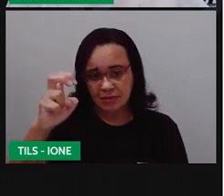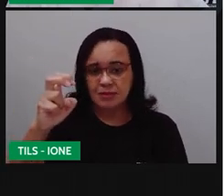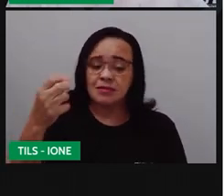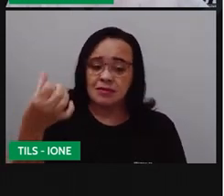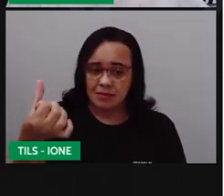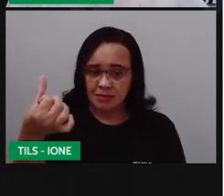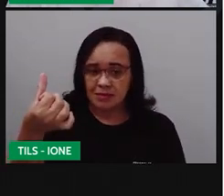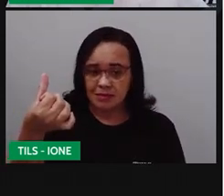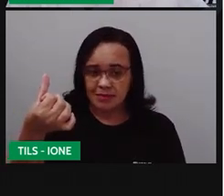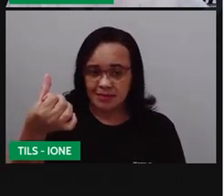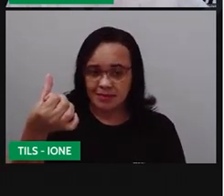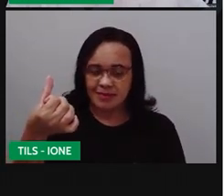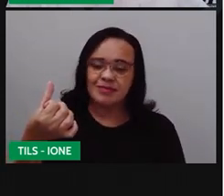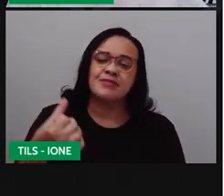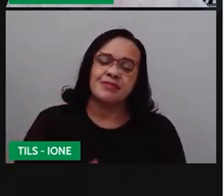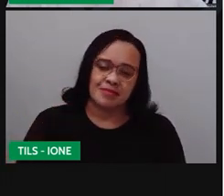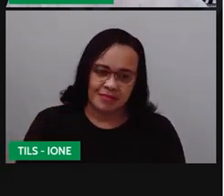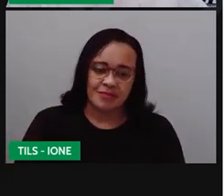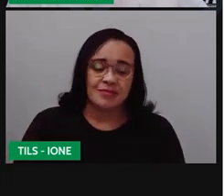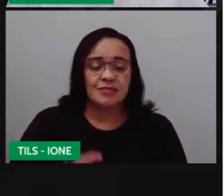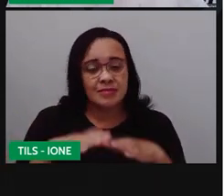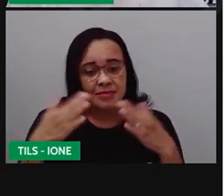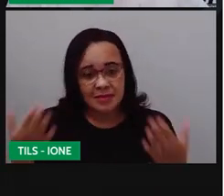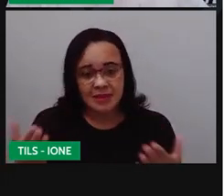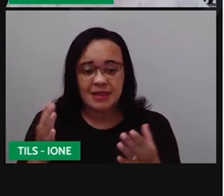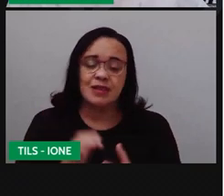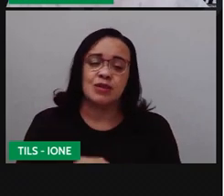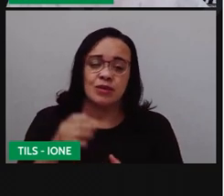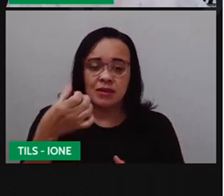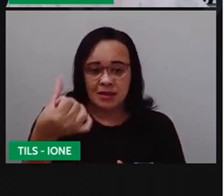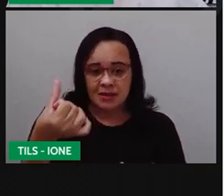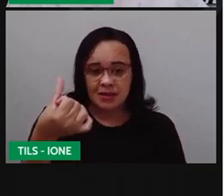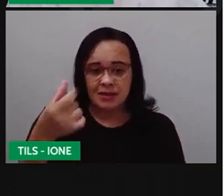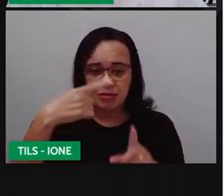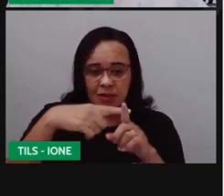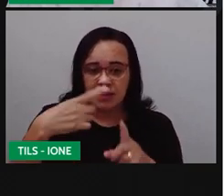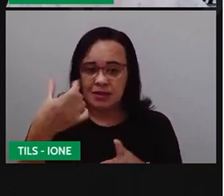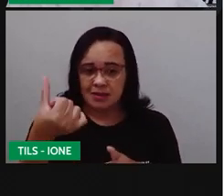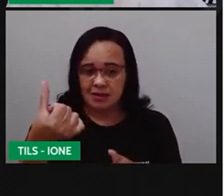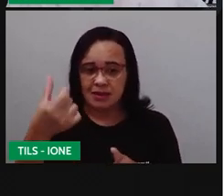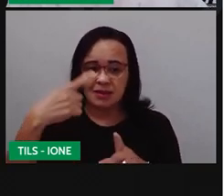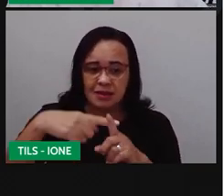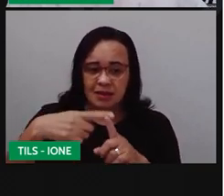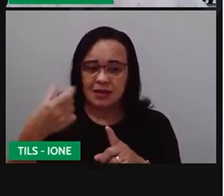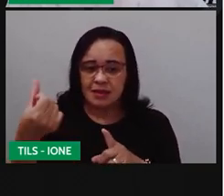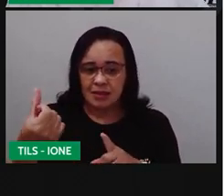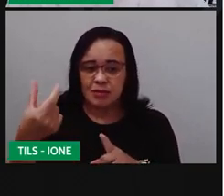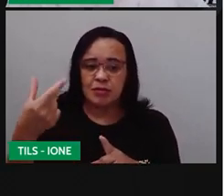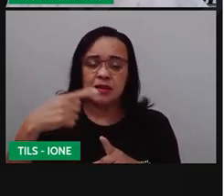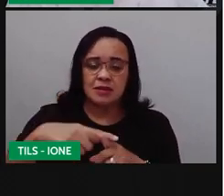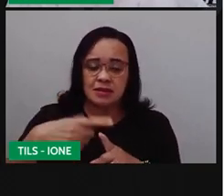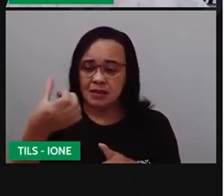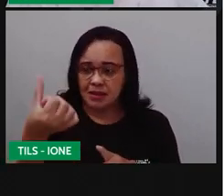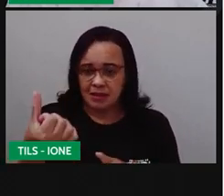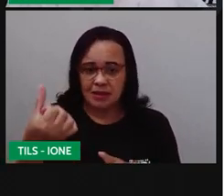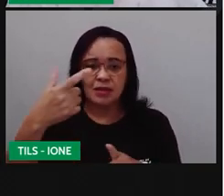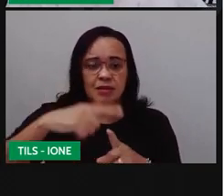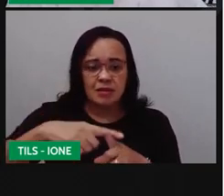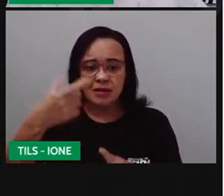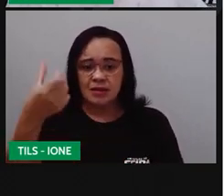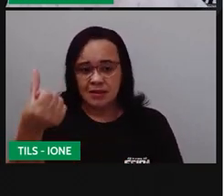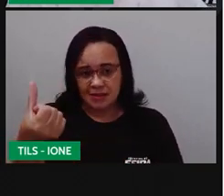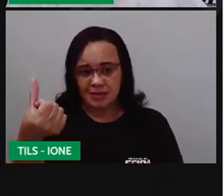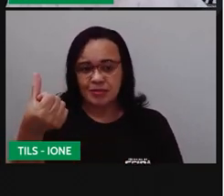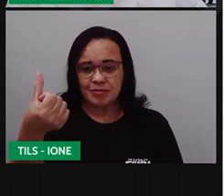5, 6. Então, por isso. 6, mais 6, mais 6, mais 6,